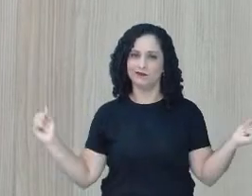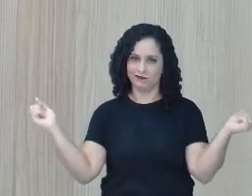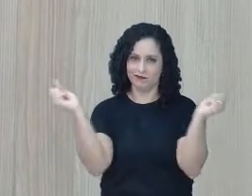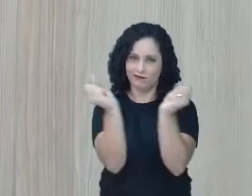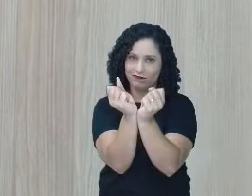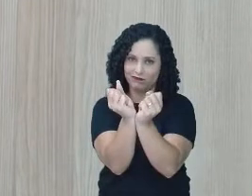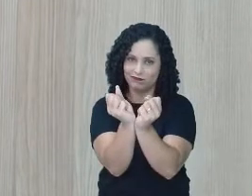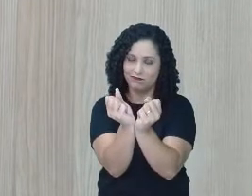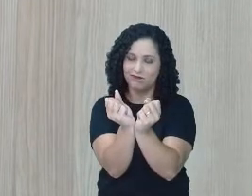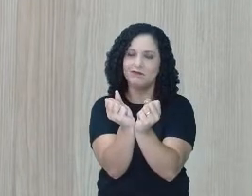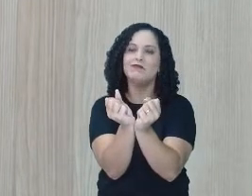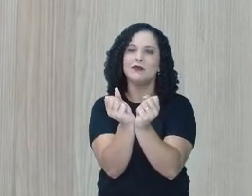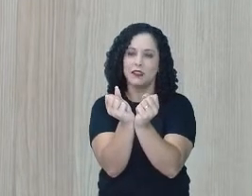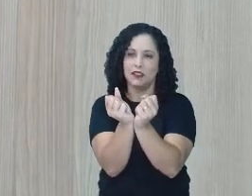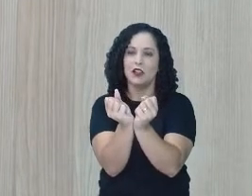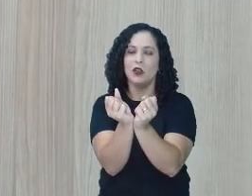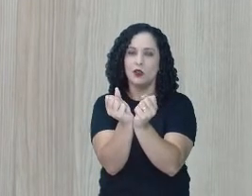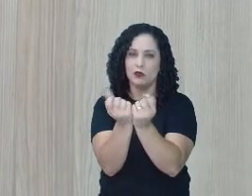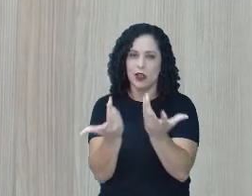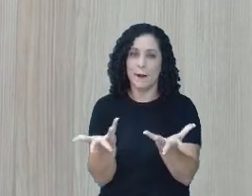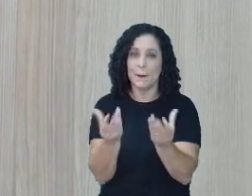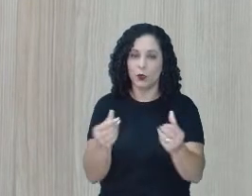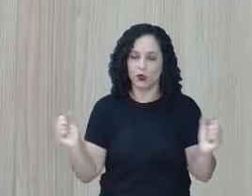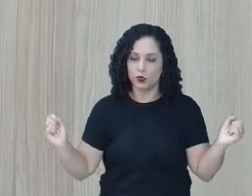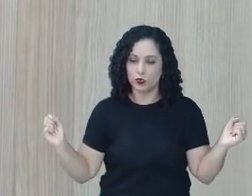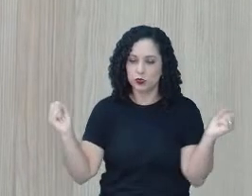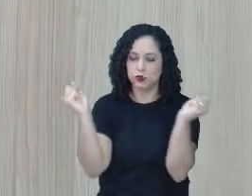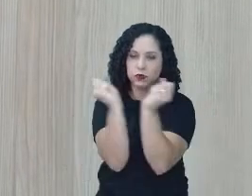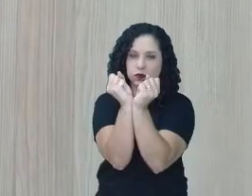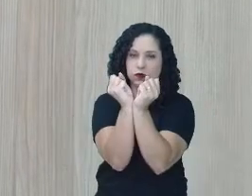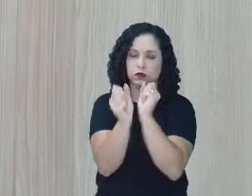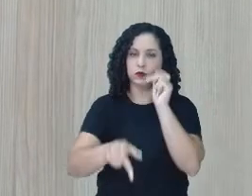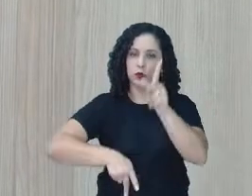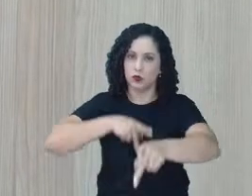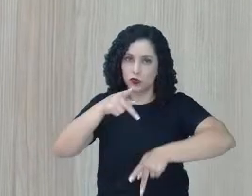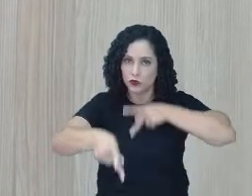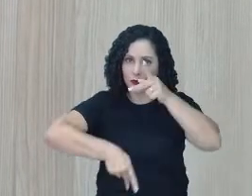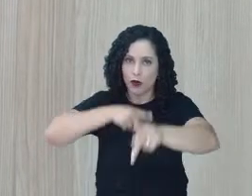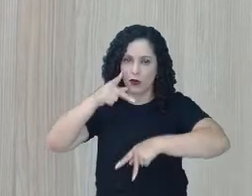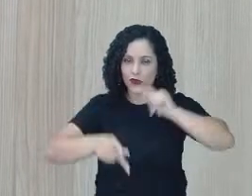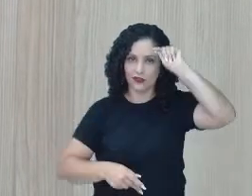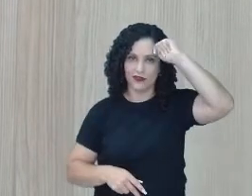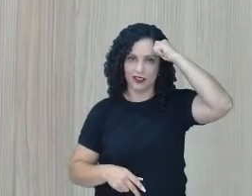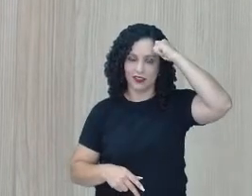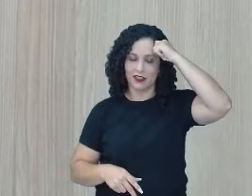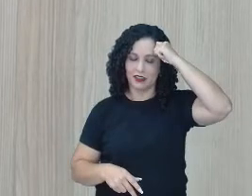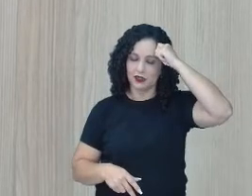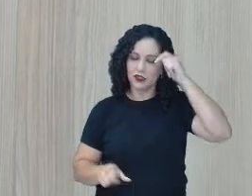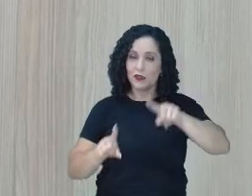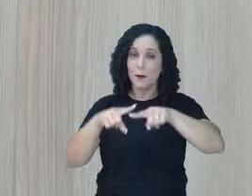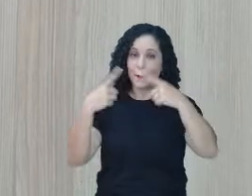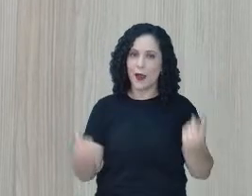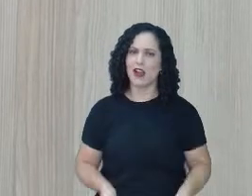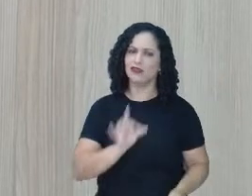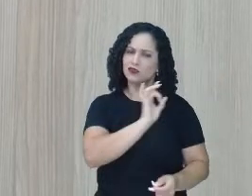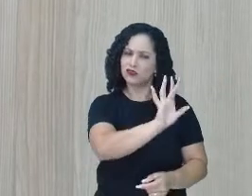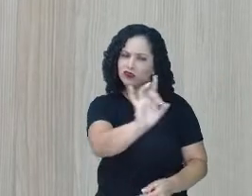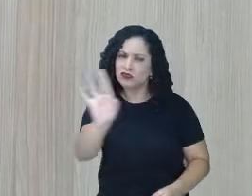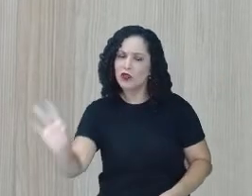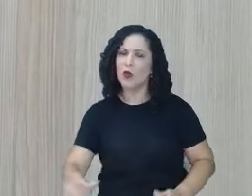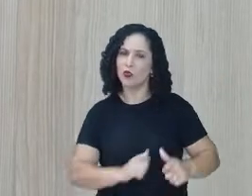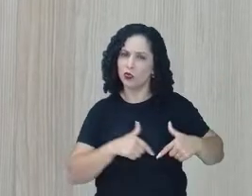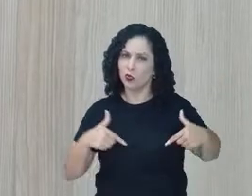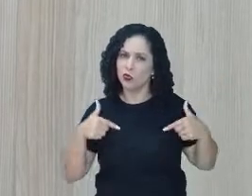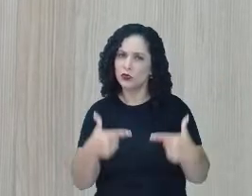escravidão, na realidade a escravização, né, desses povos africanos, eles resistiram, né, e